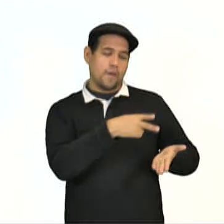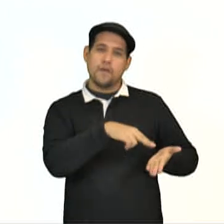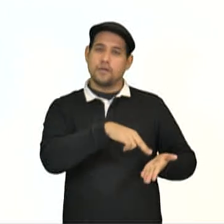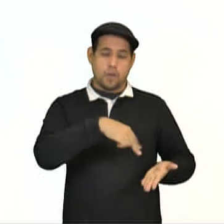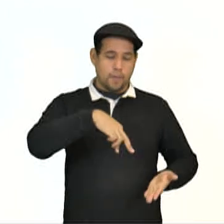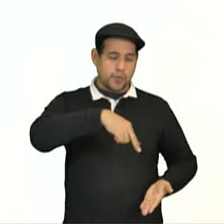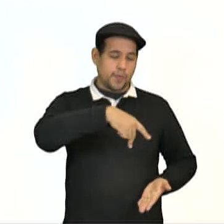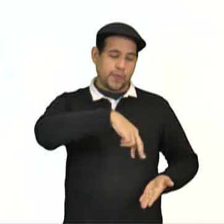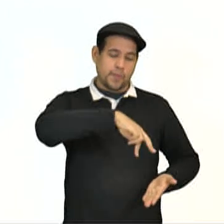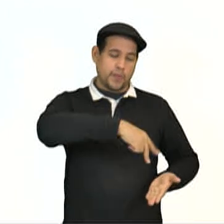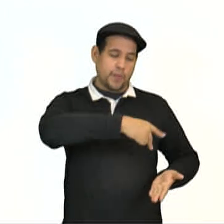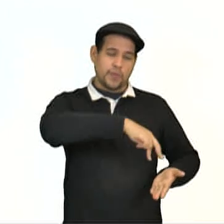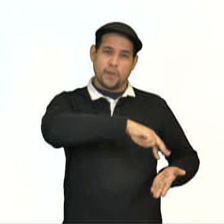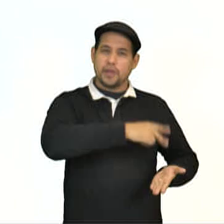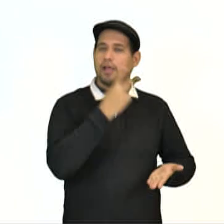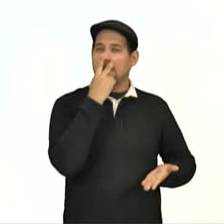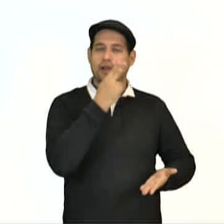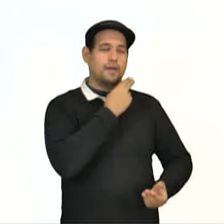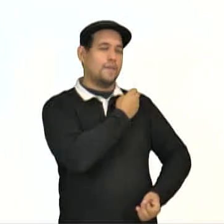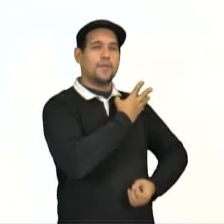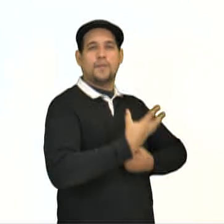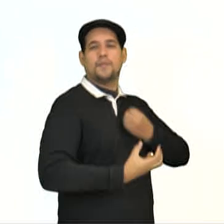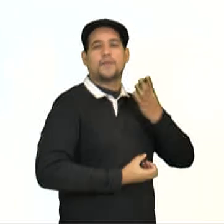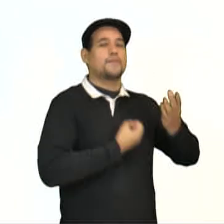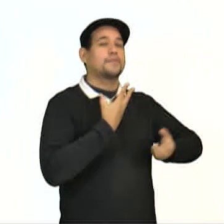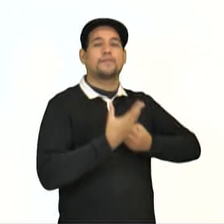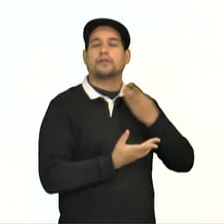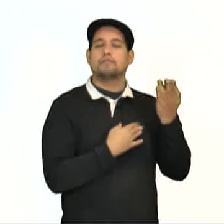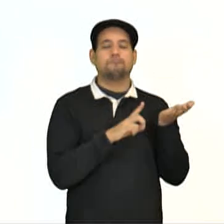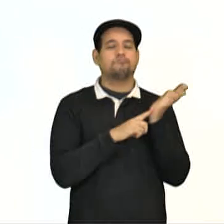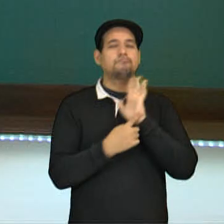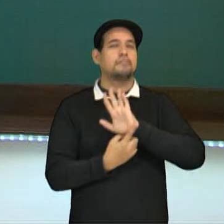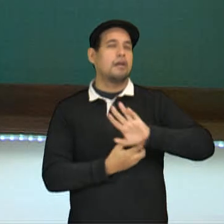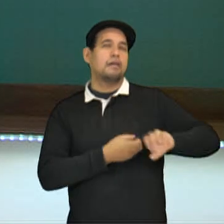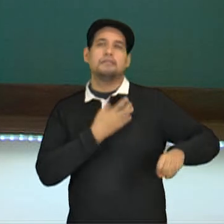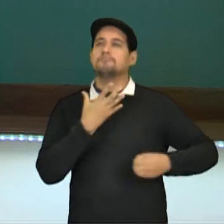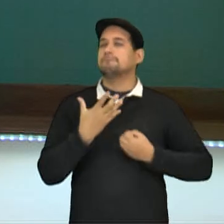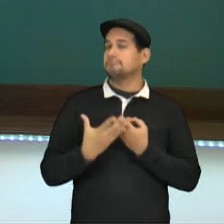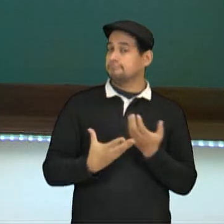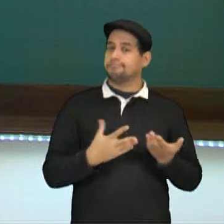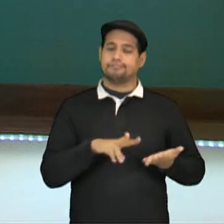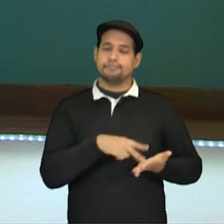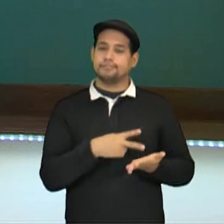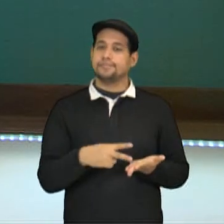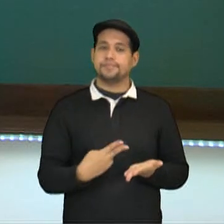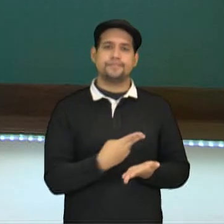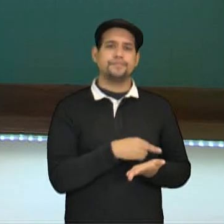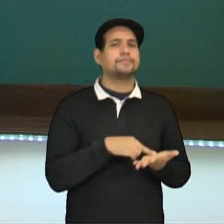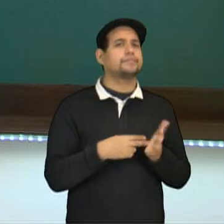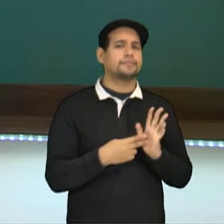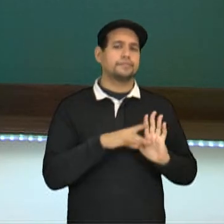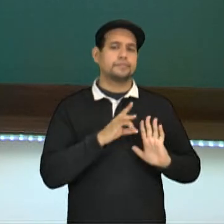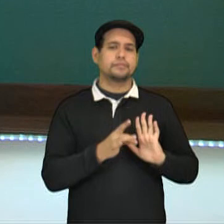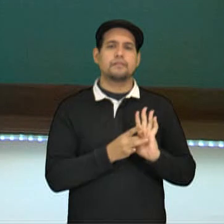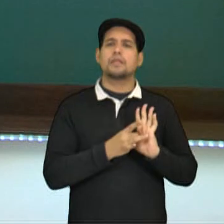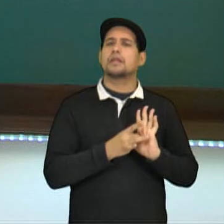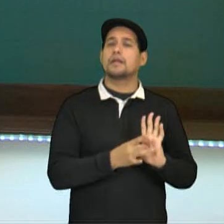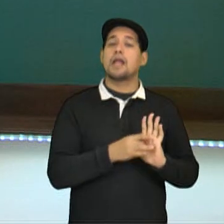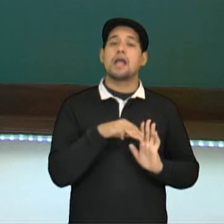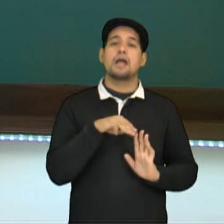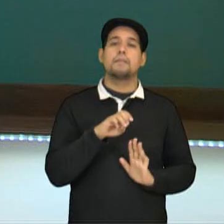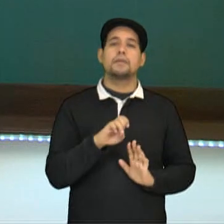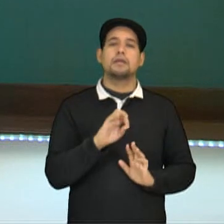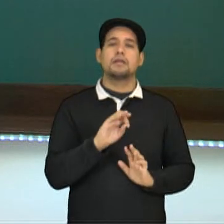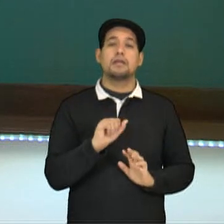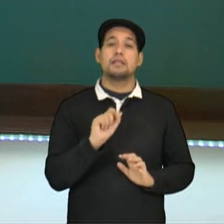seu andar, com um poema, exaltando a beleza e a forma de caminhar da moça. Então, aqui que é estabelecida a